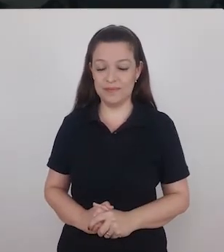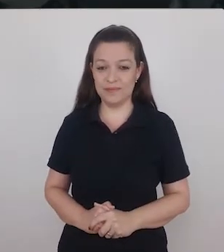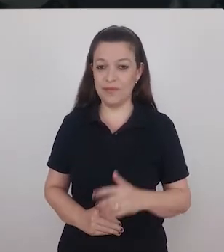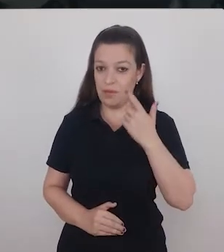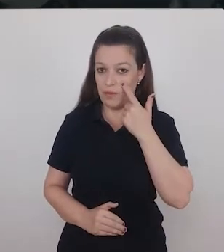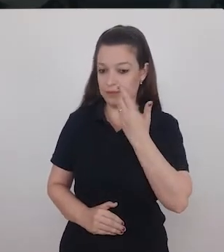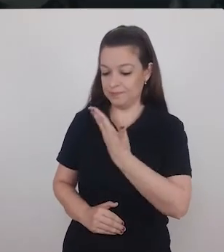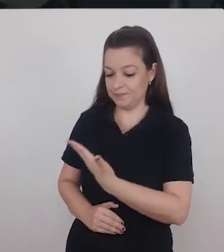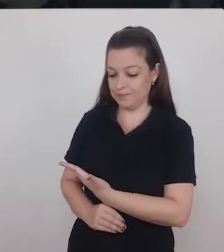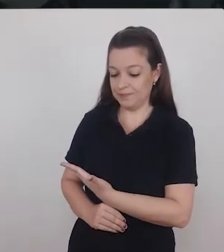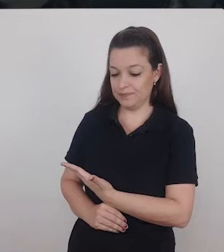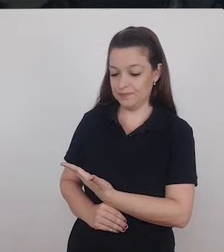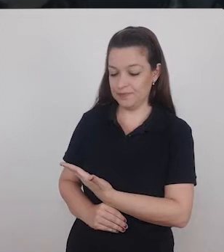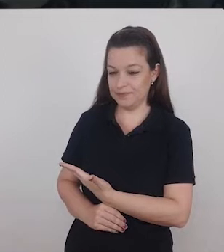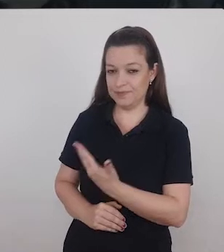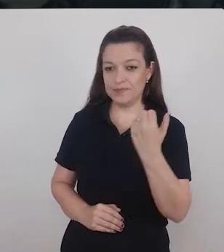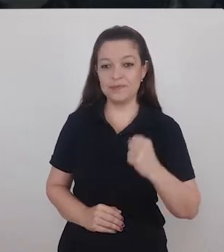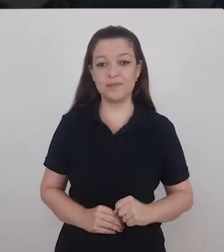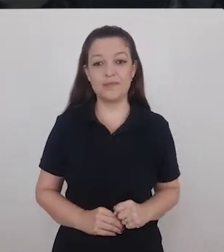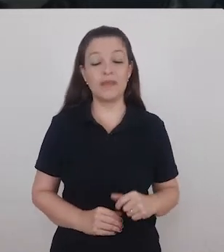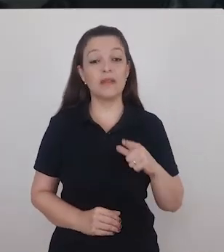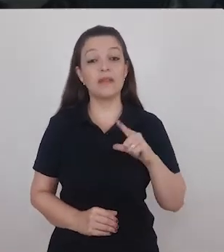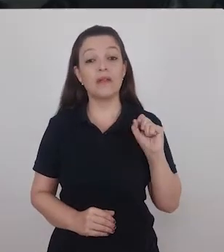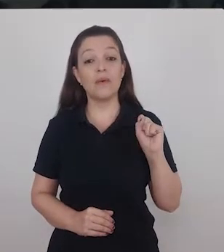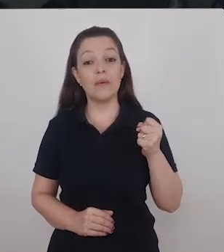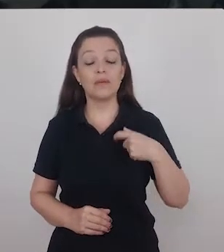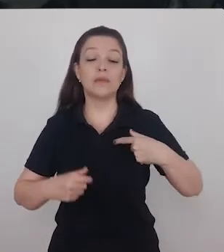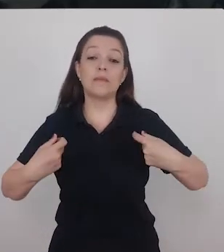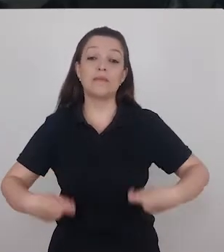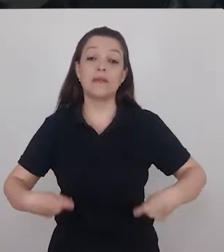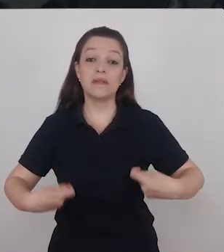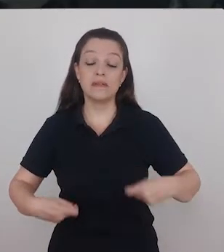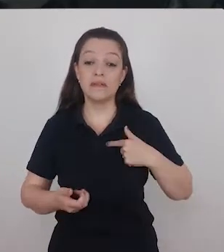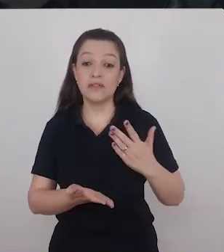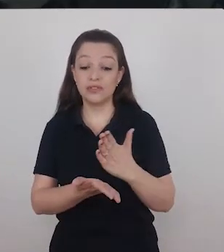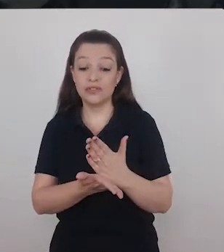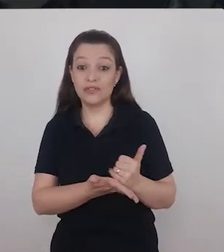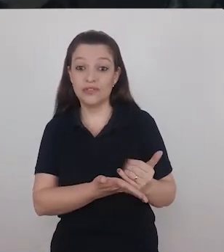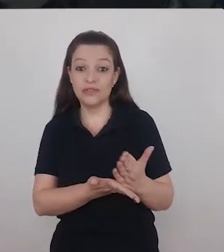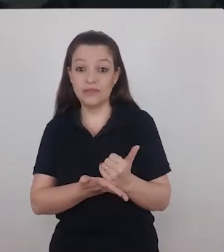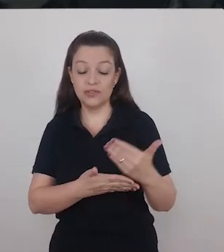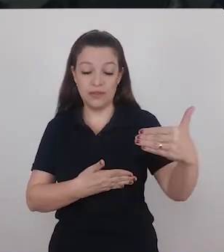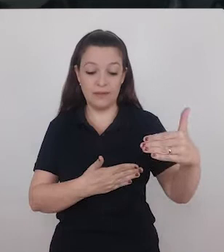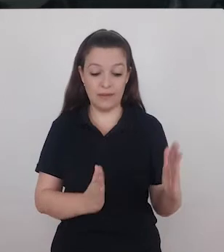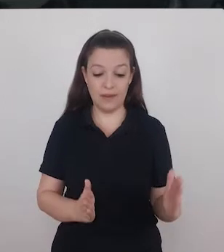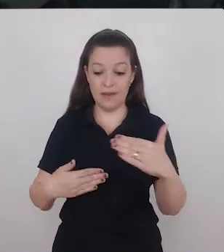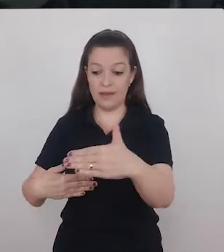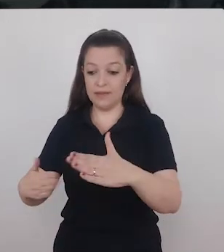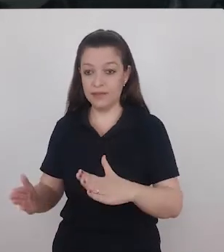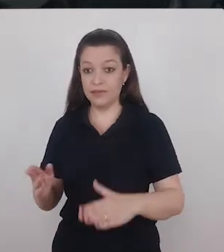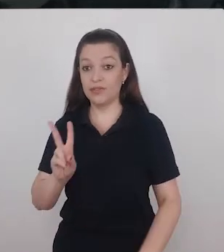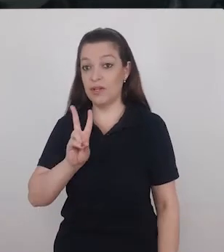1, 2, 3, 4, 5, 6, 7, 8. 8 tampinhas, deixa eu arrumar aqui. E a gente precisa distribuir, guardar esses brinquedos